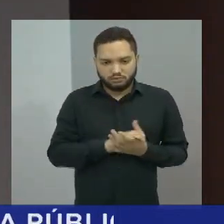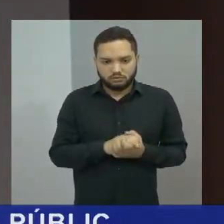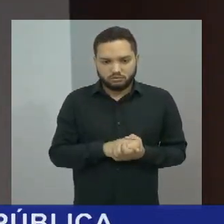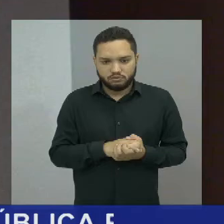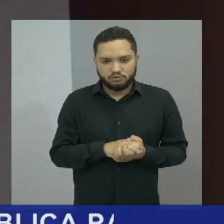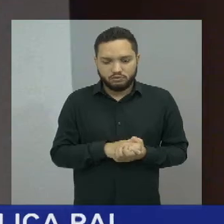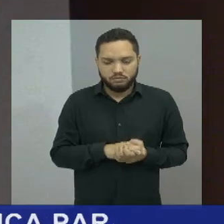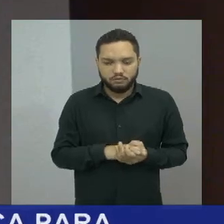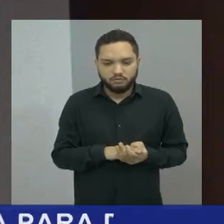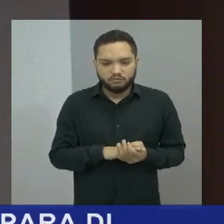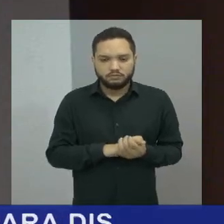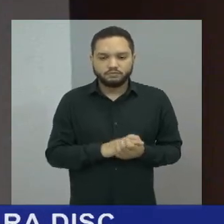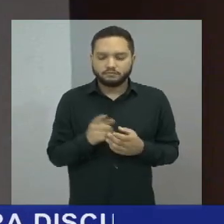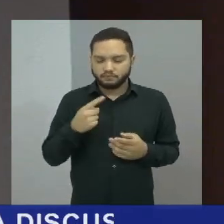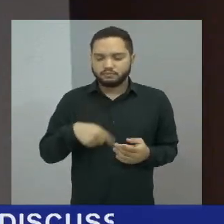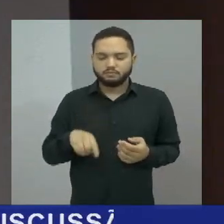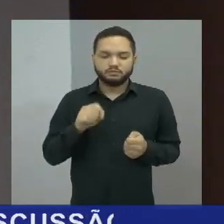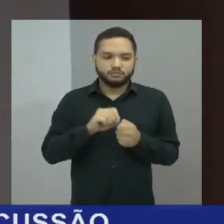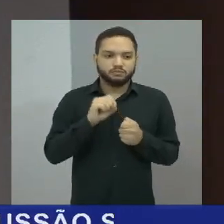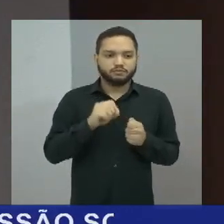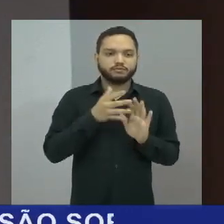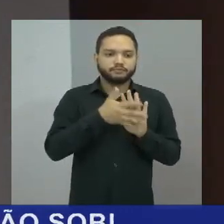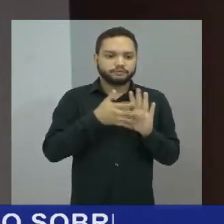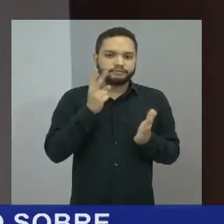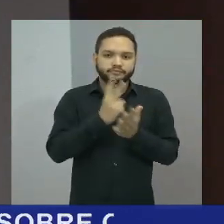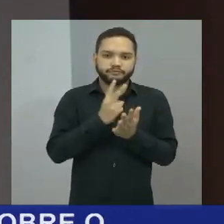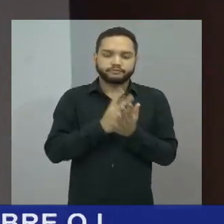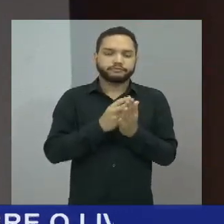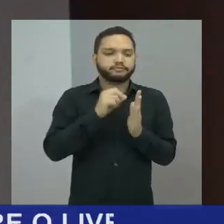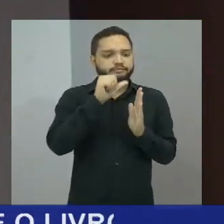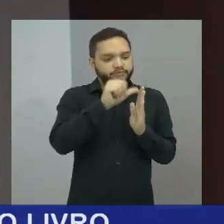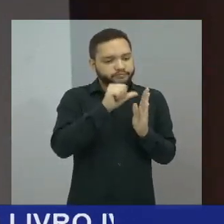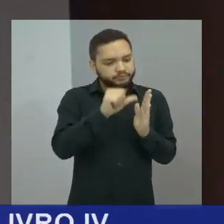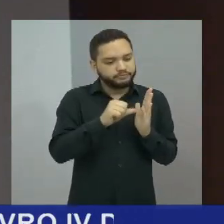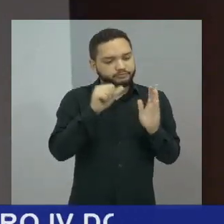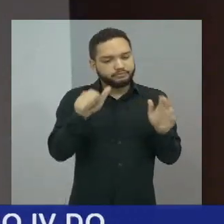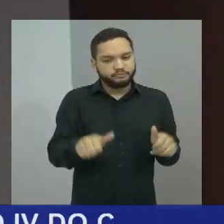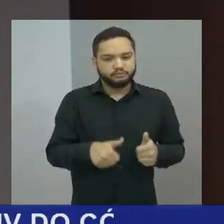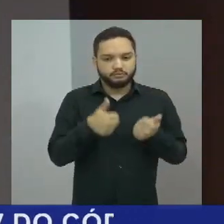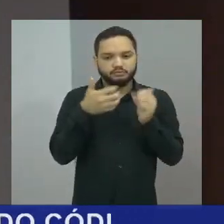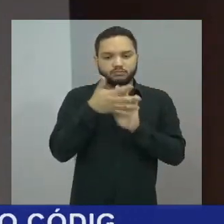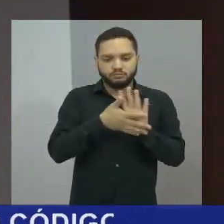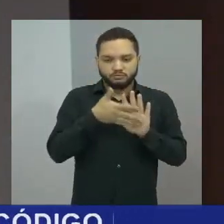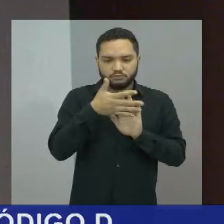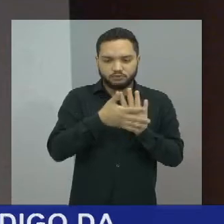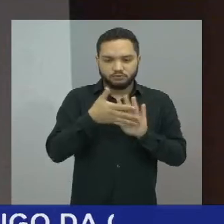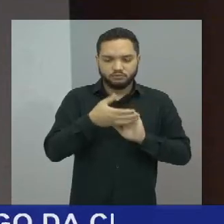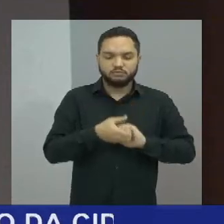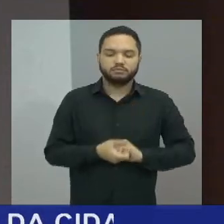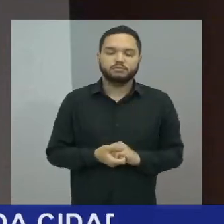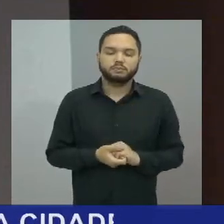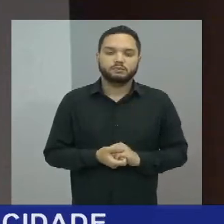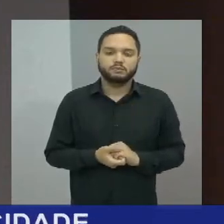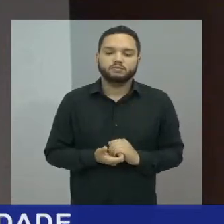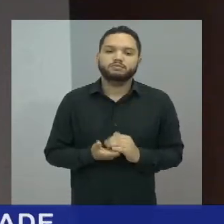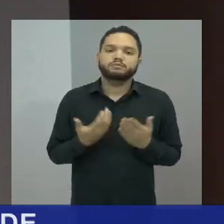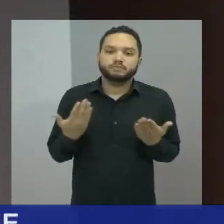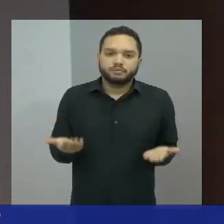interpretações até, a gente está constantemente melhorando o Código da Cidade, o texto dele. E, ao longo do